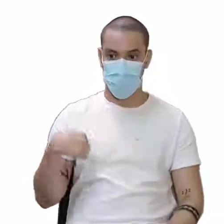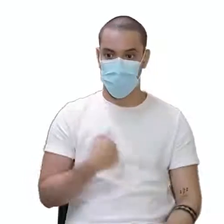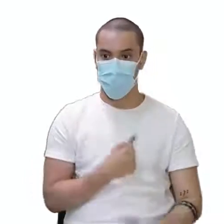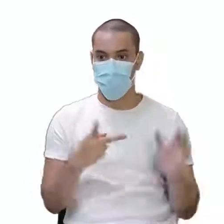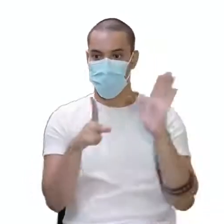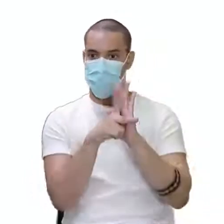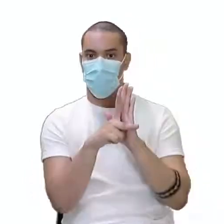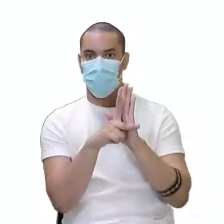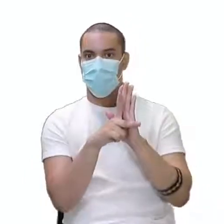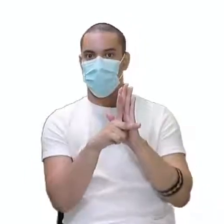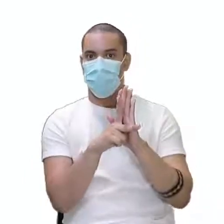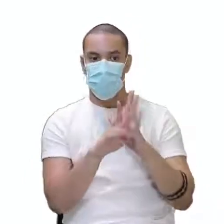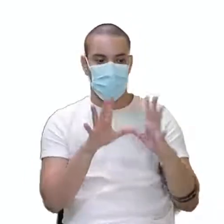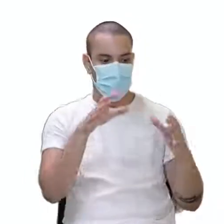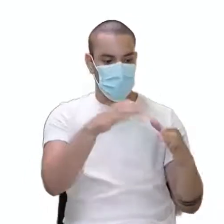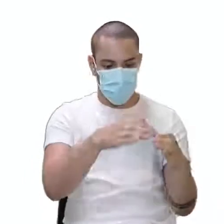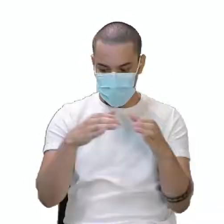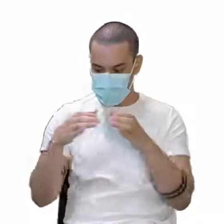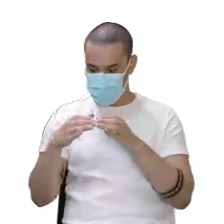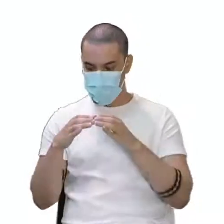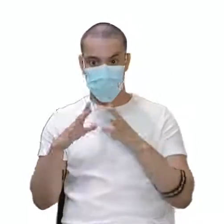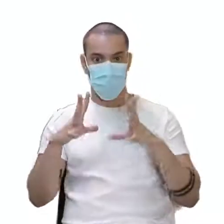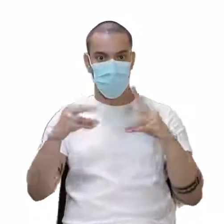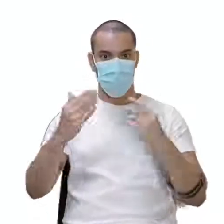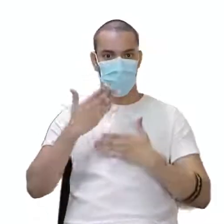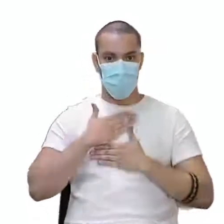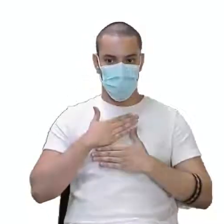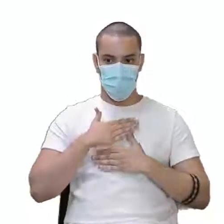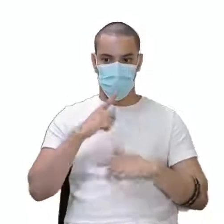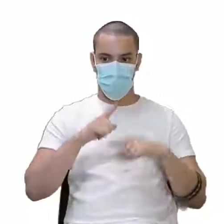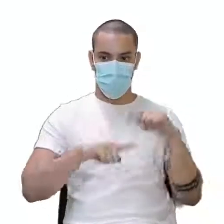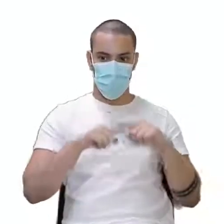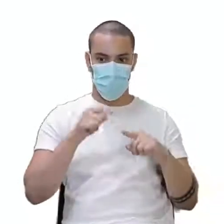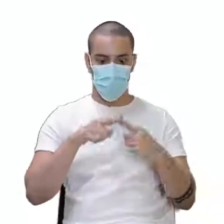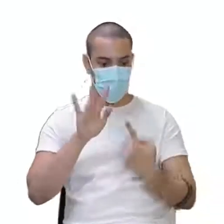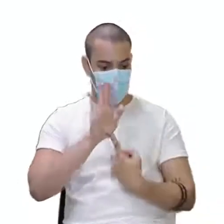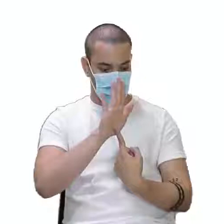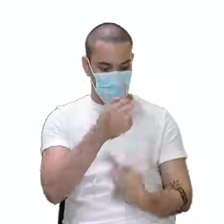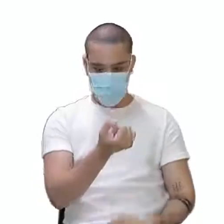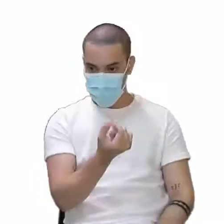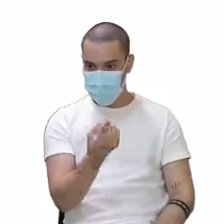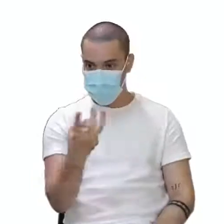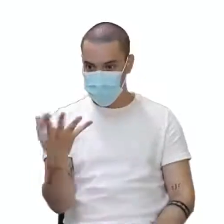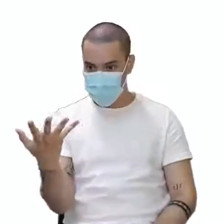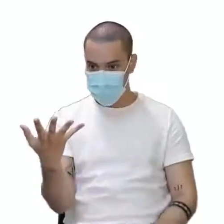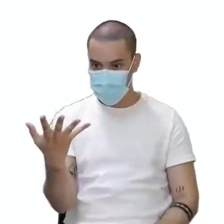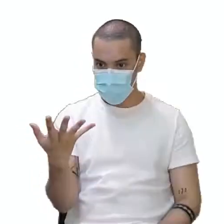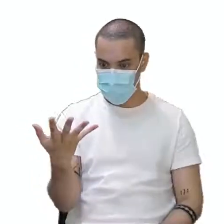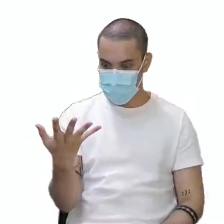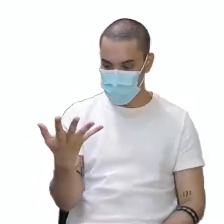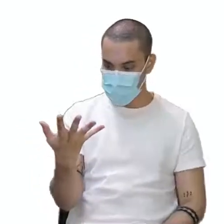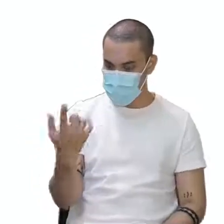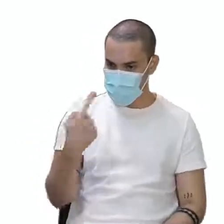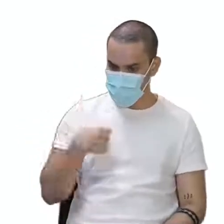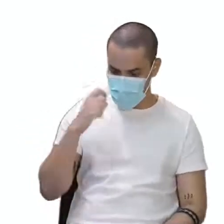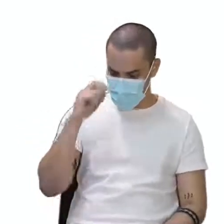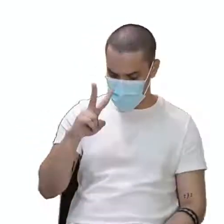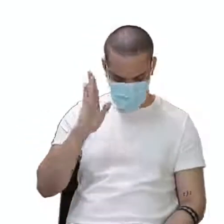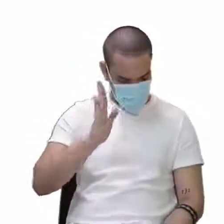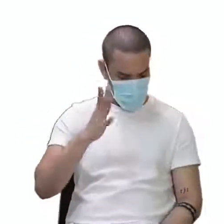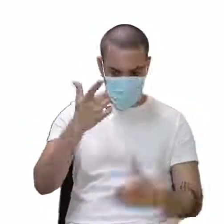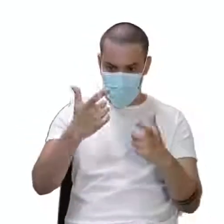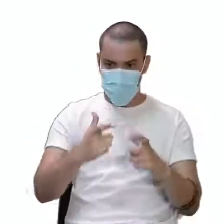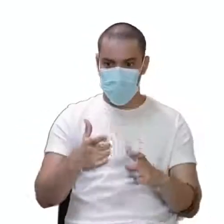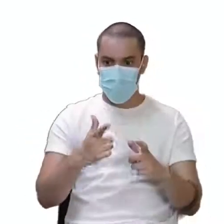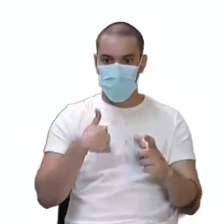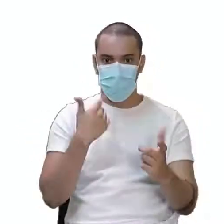organismo. Tudo que você tem no seu corpo vai contar com uma quantidade de água. E a gente já viu isso até